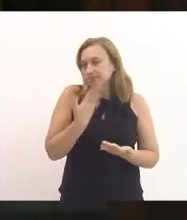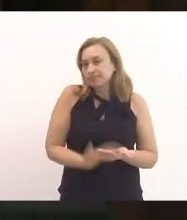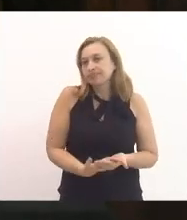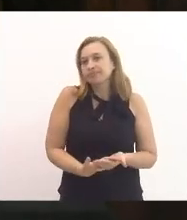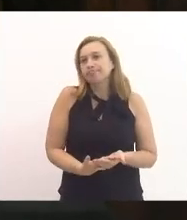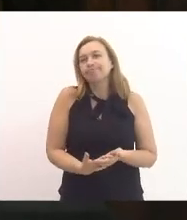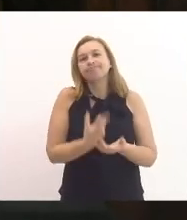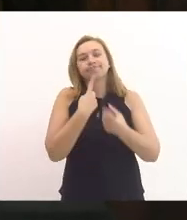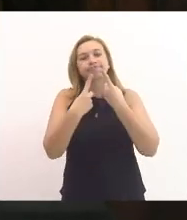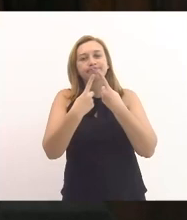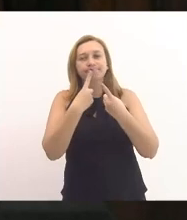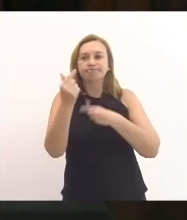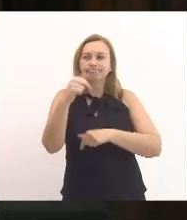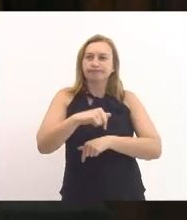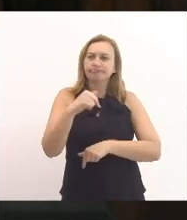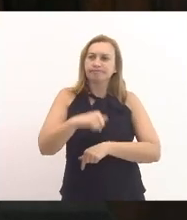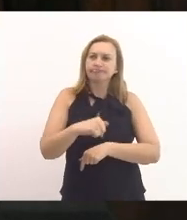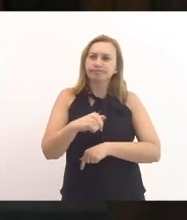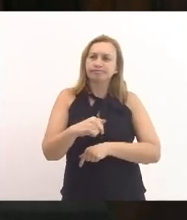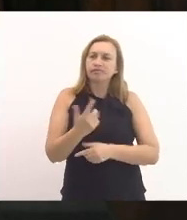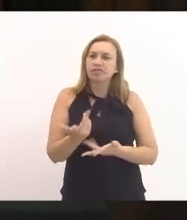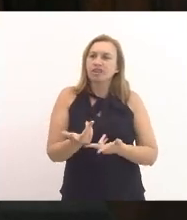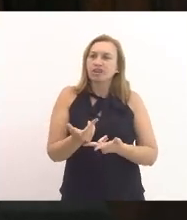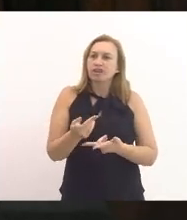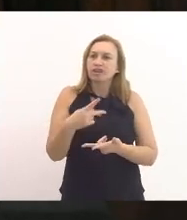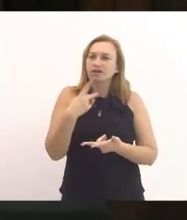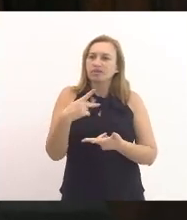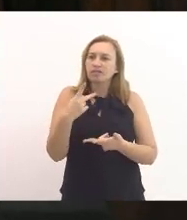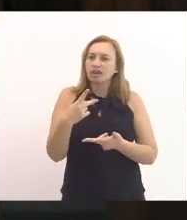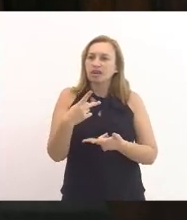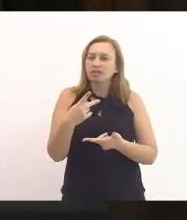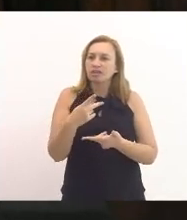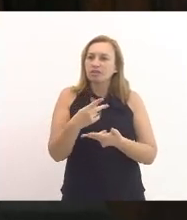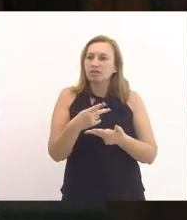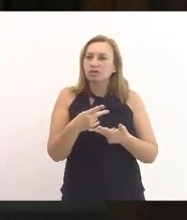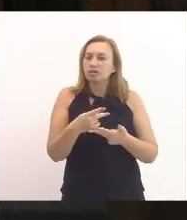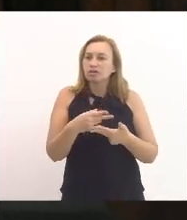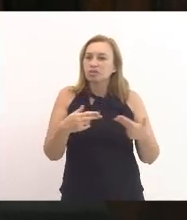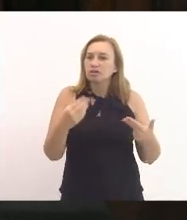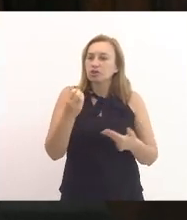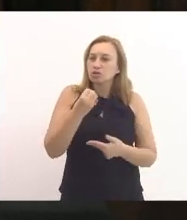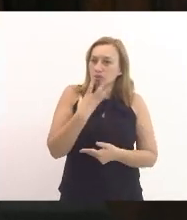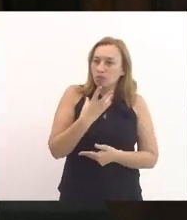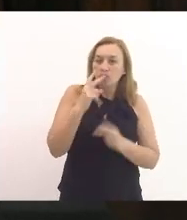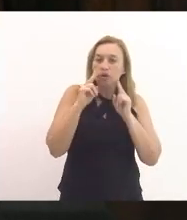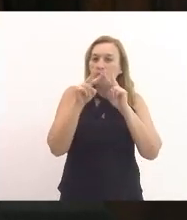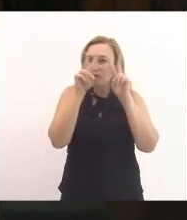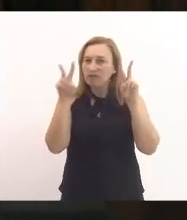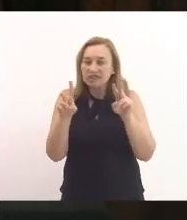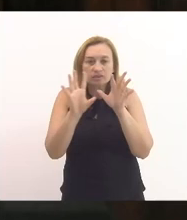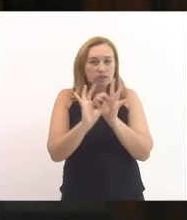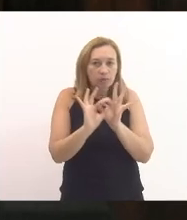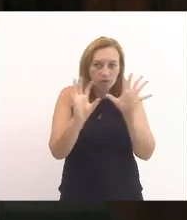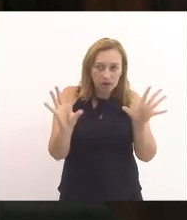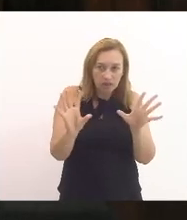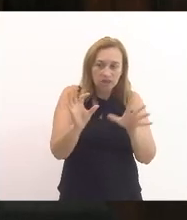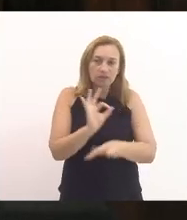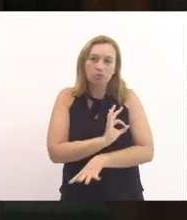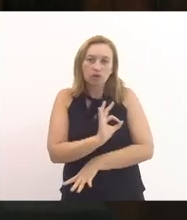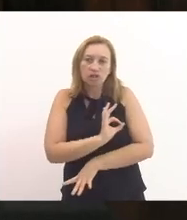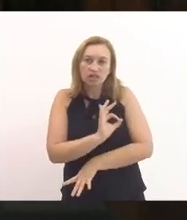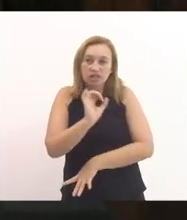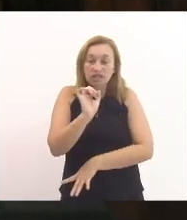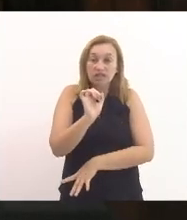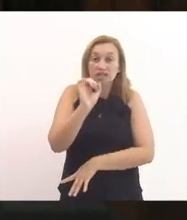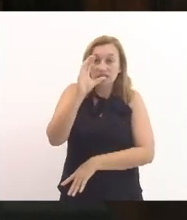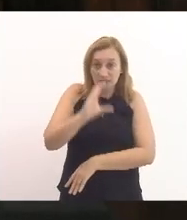essa discussão aqui Ela traz à baila algo muito positivo que é uma visão democrática da Polícia